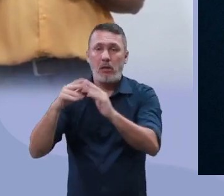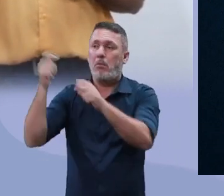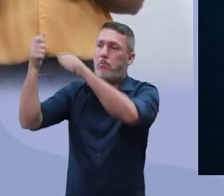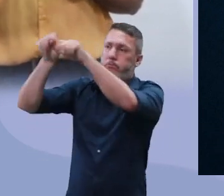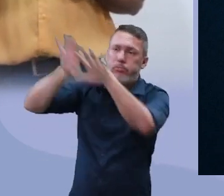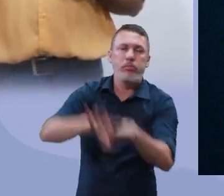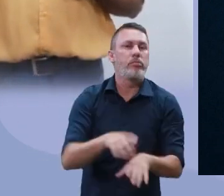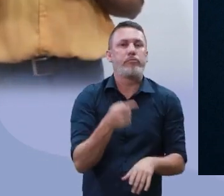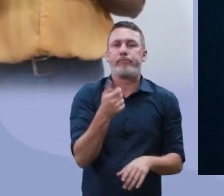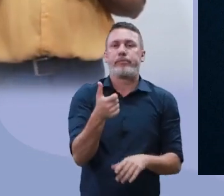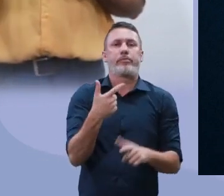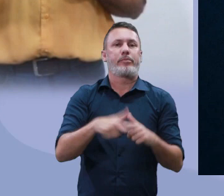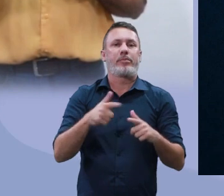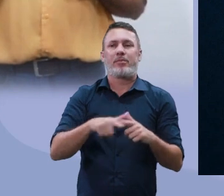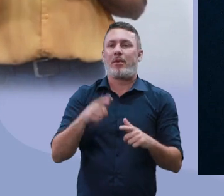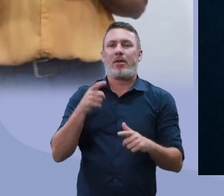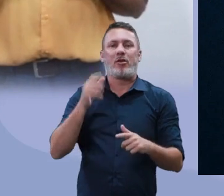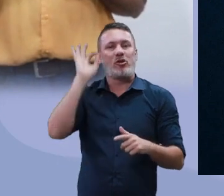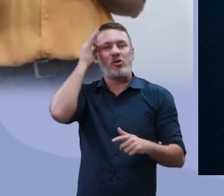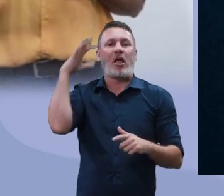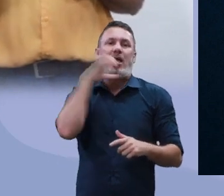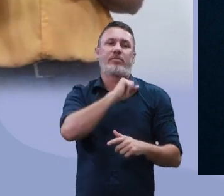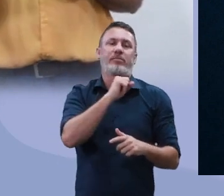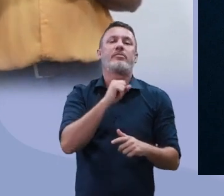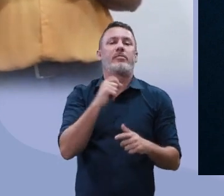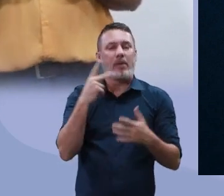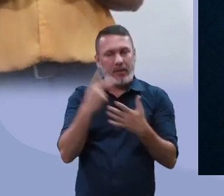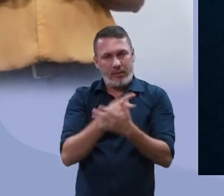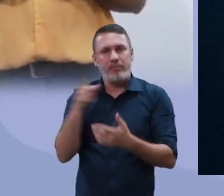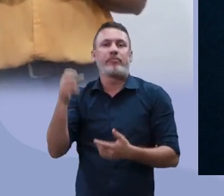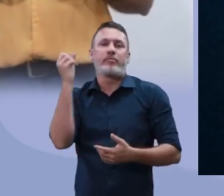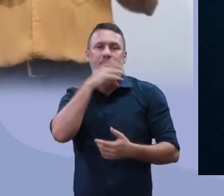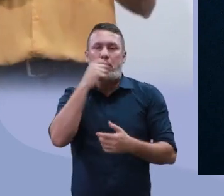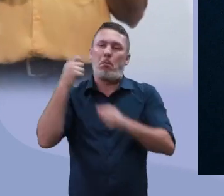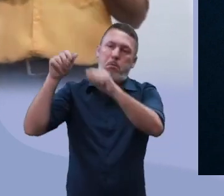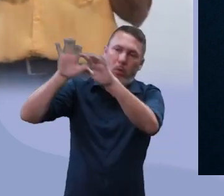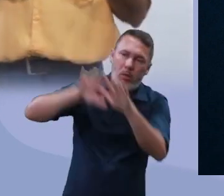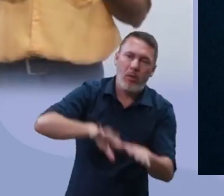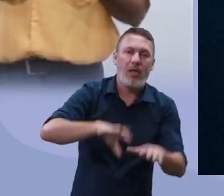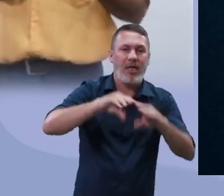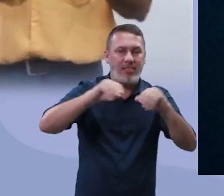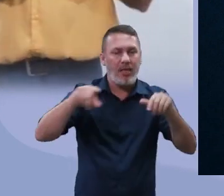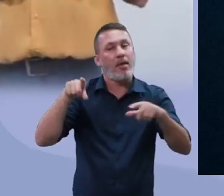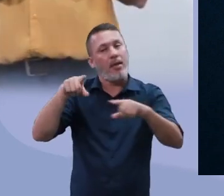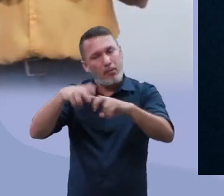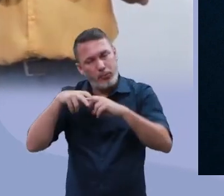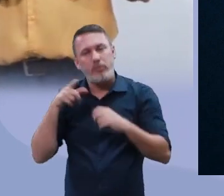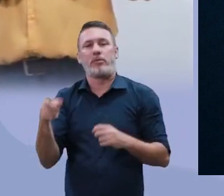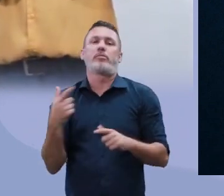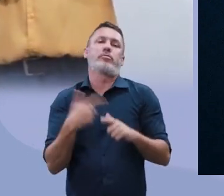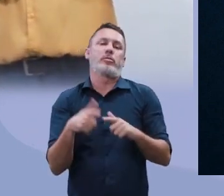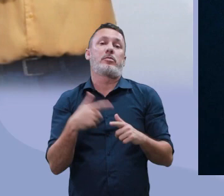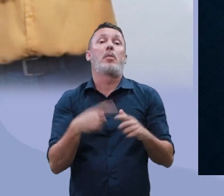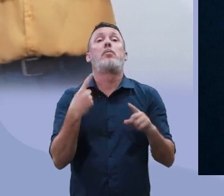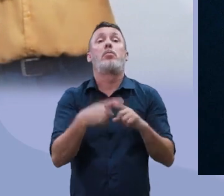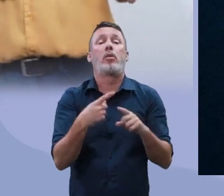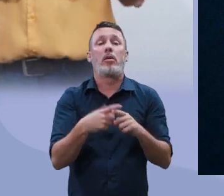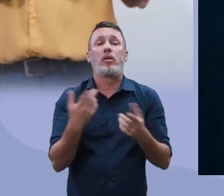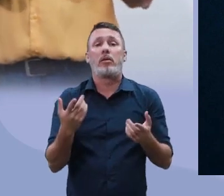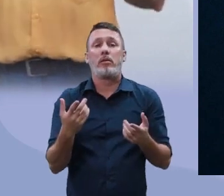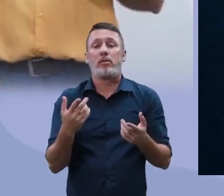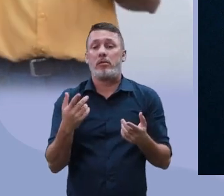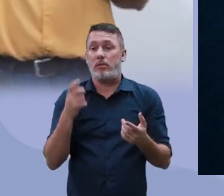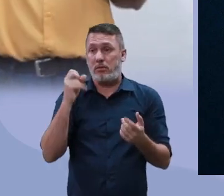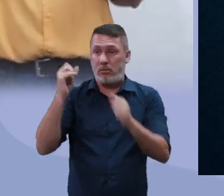construção, vai infelizmente, promover danos relacionados aos desabamentos e deslizamentos. Por quê? Porque não